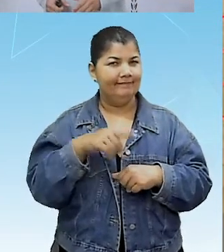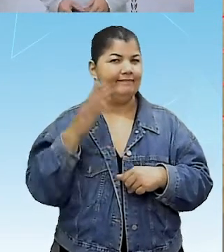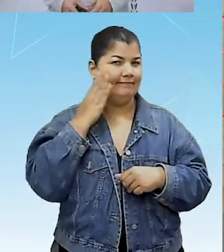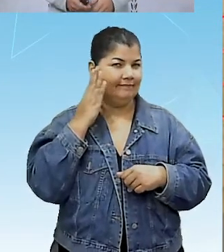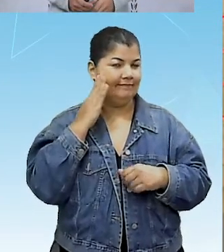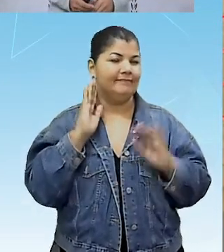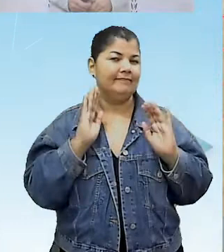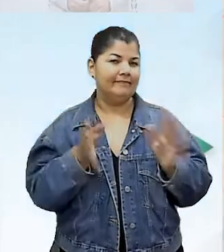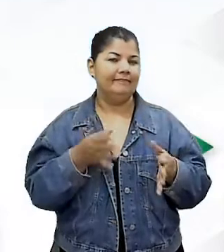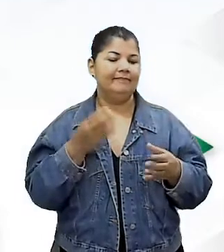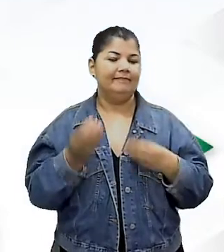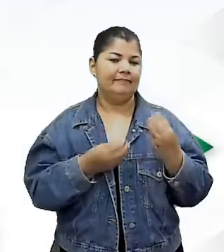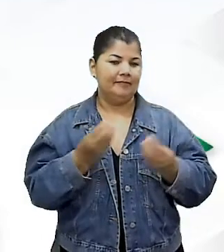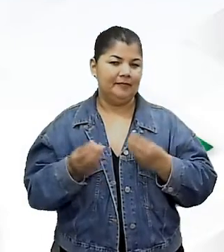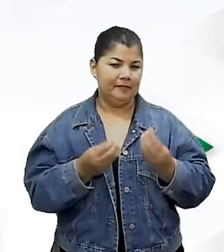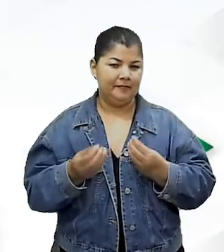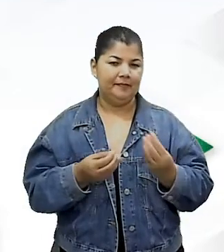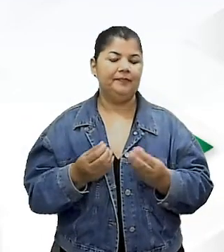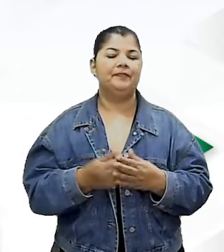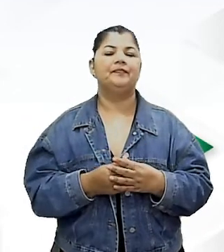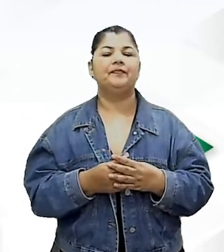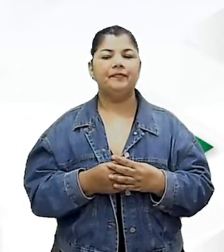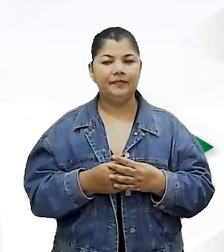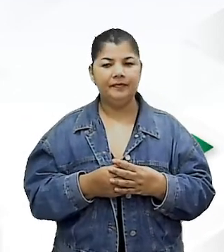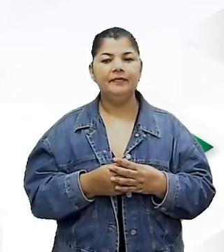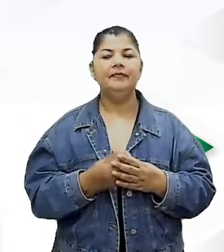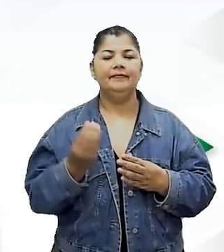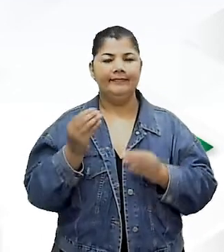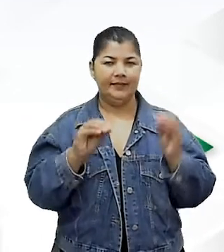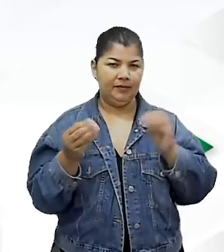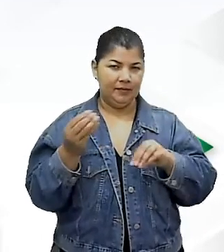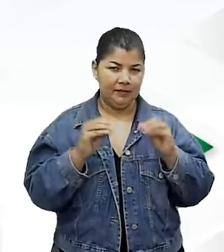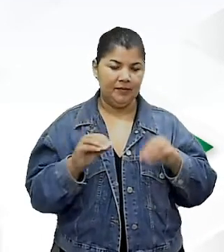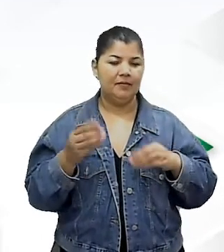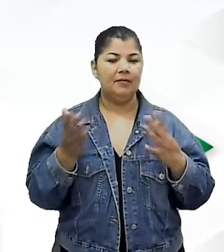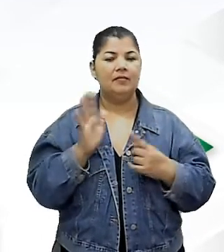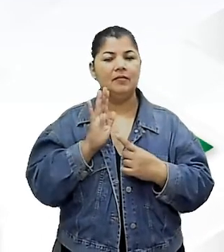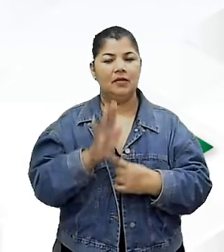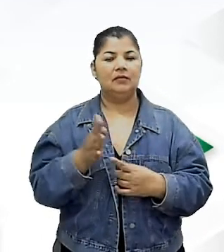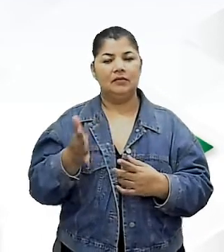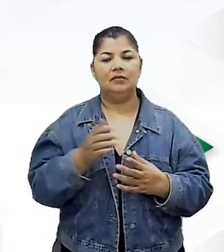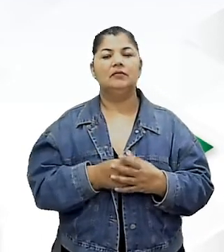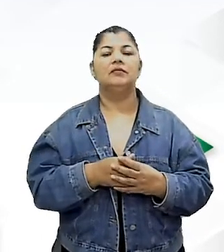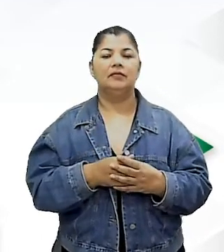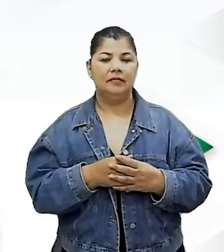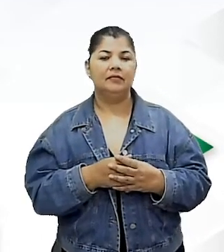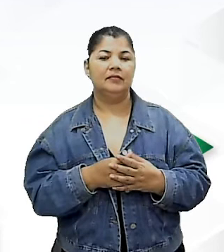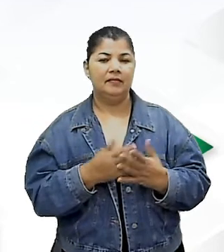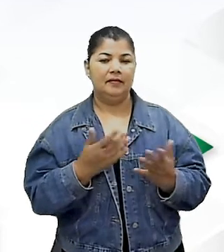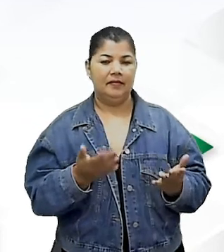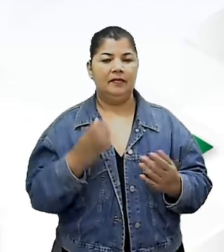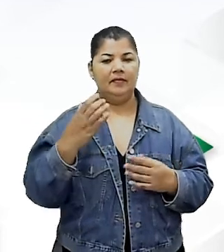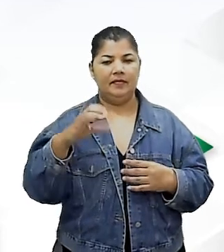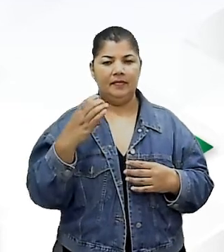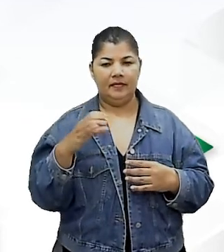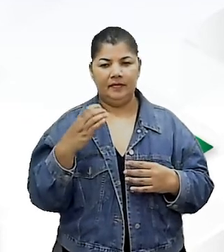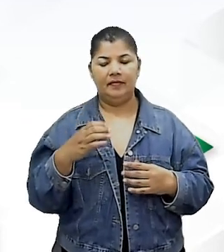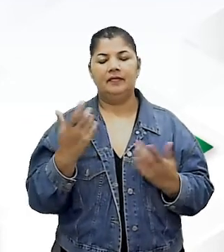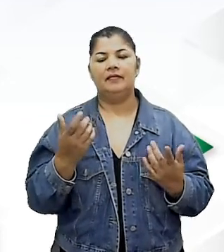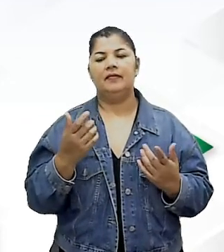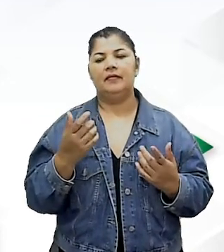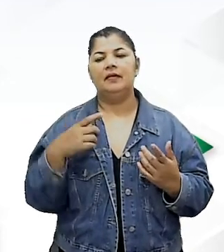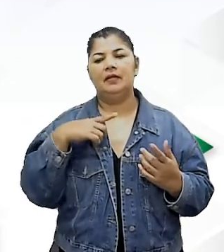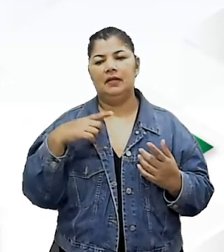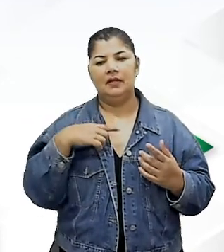aplicar a notação científica a vários fatores. Nós vou te mostrar uma delas, ó. Em notação científica, a massa de um elétron